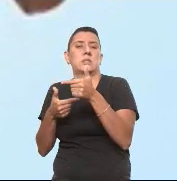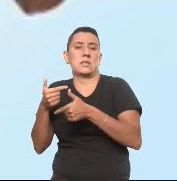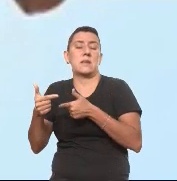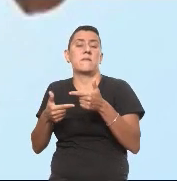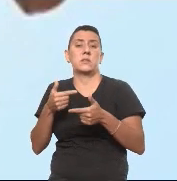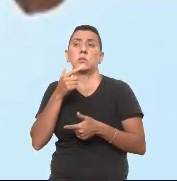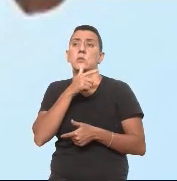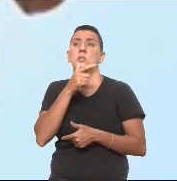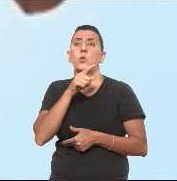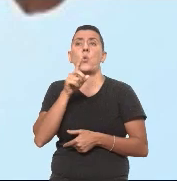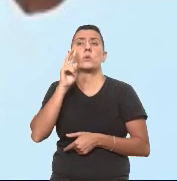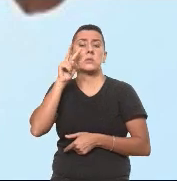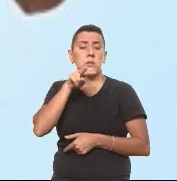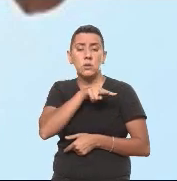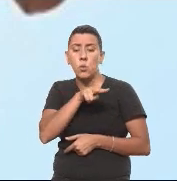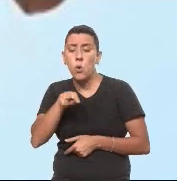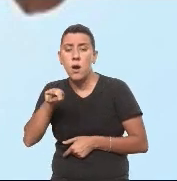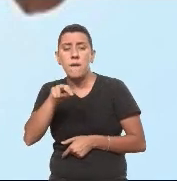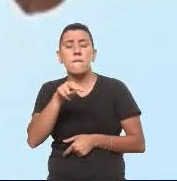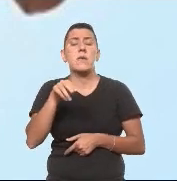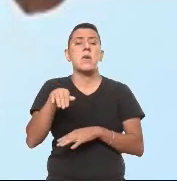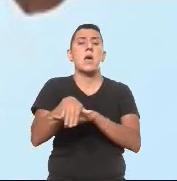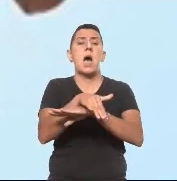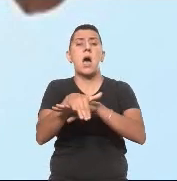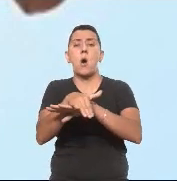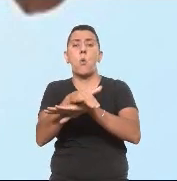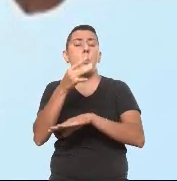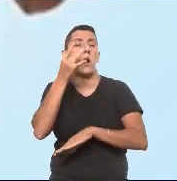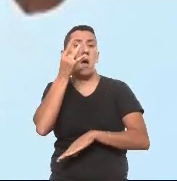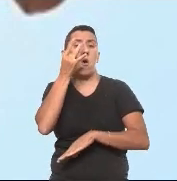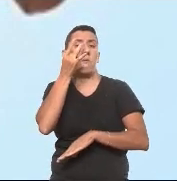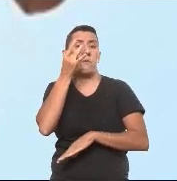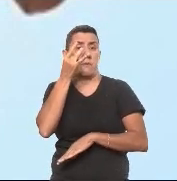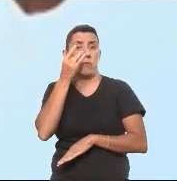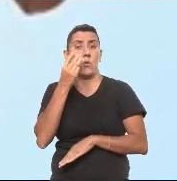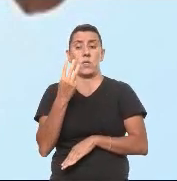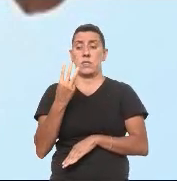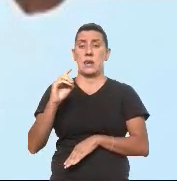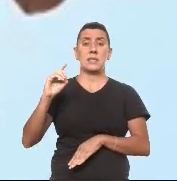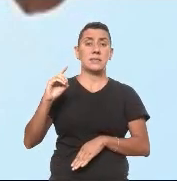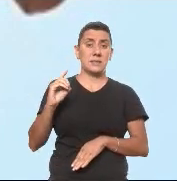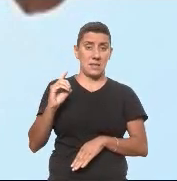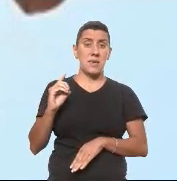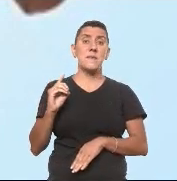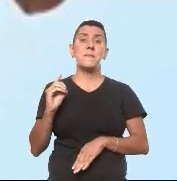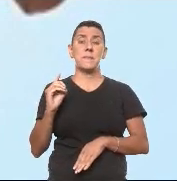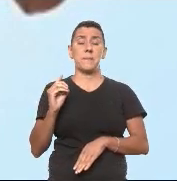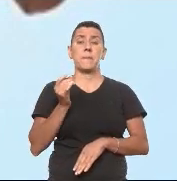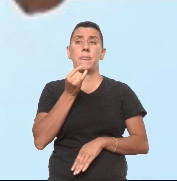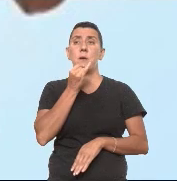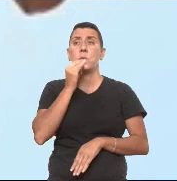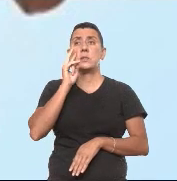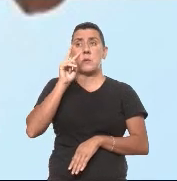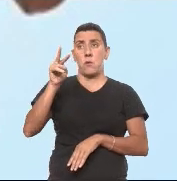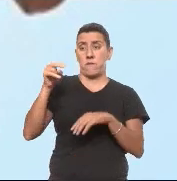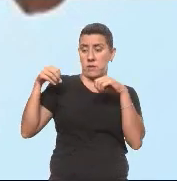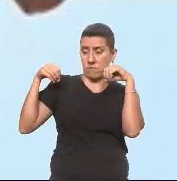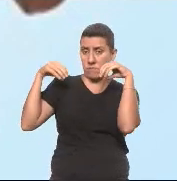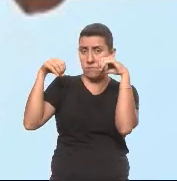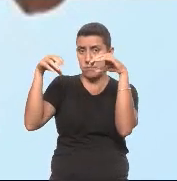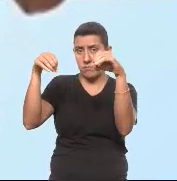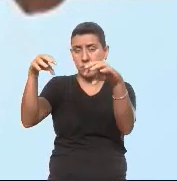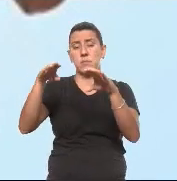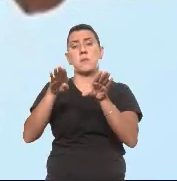consigo navegar pelas ruas de forma tridimensional então aqui eu consigo ver os sensores de iluminação mas eu consigo também